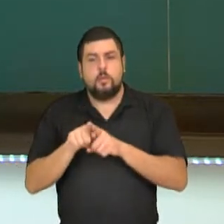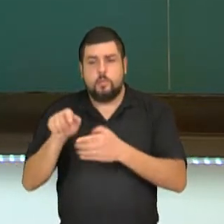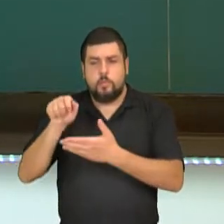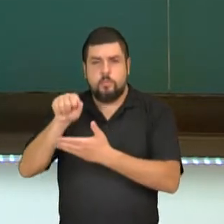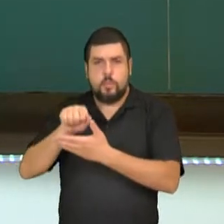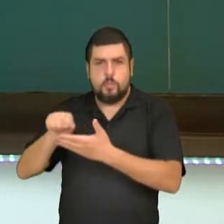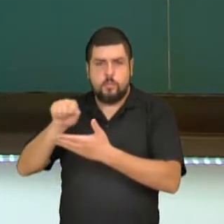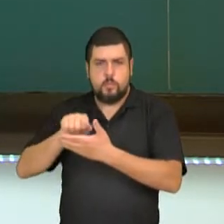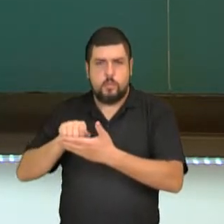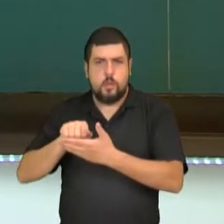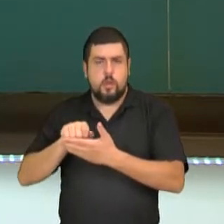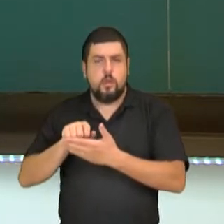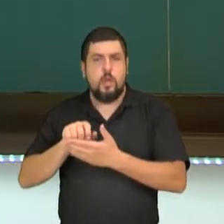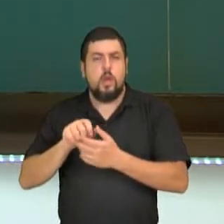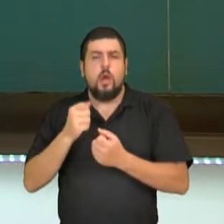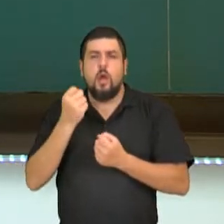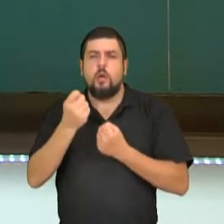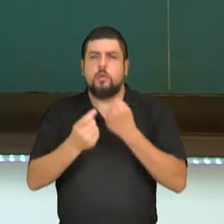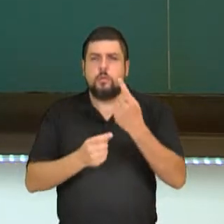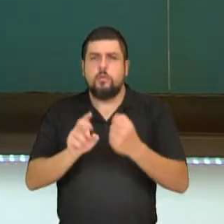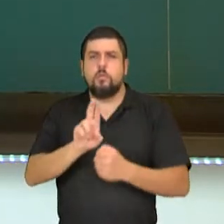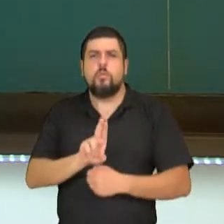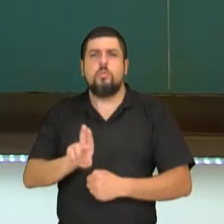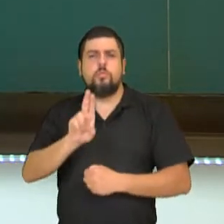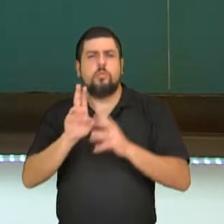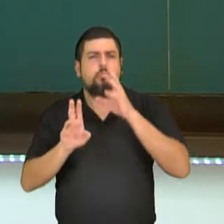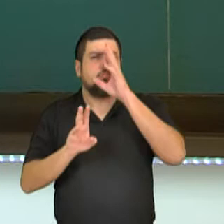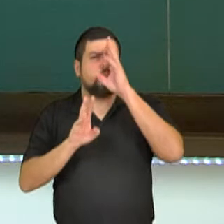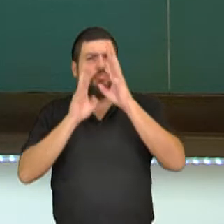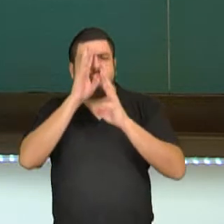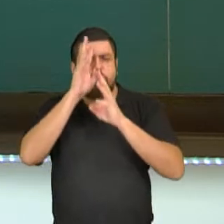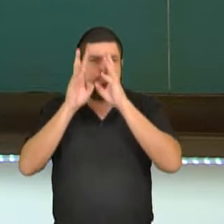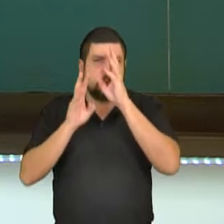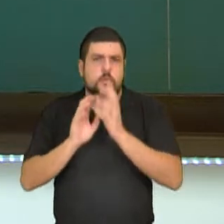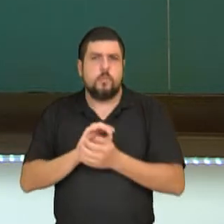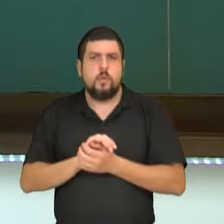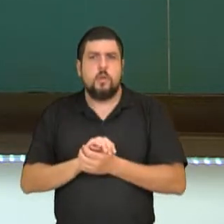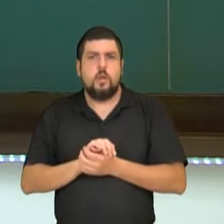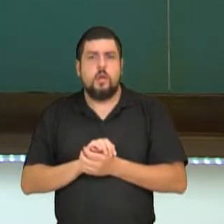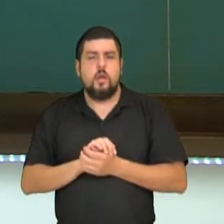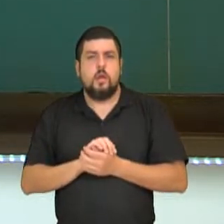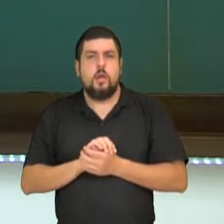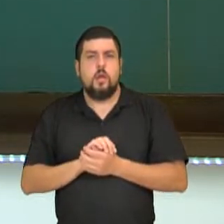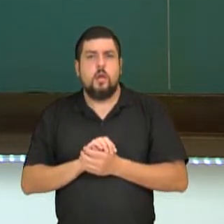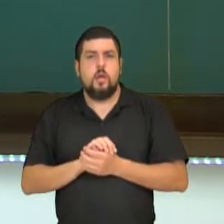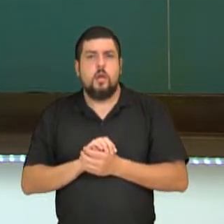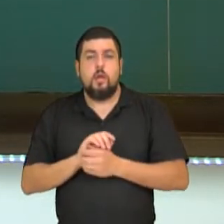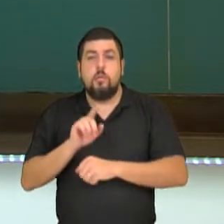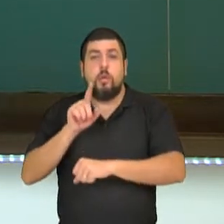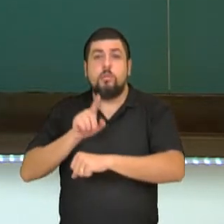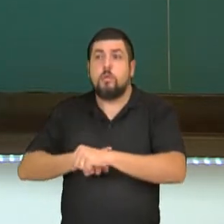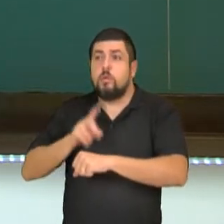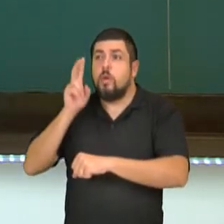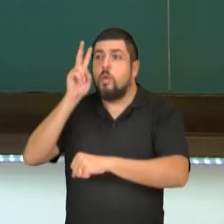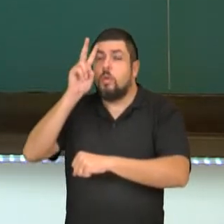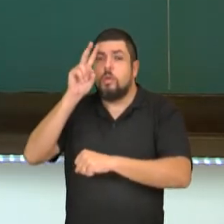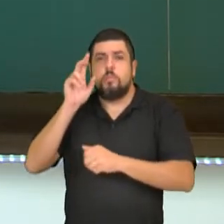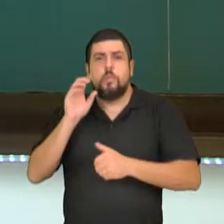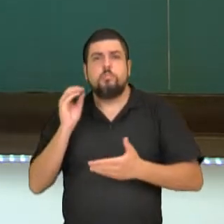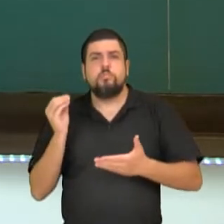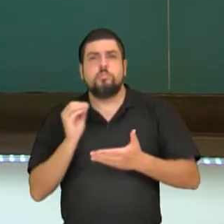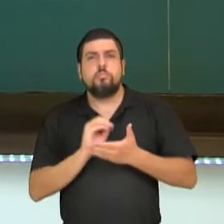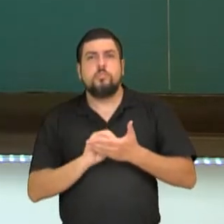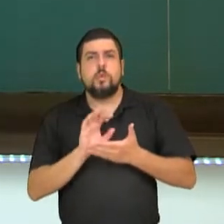forma indistinta muitas vezes, né? Não sabemos discernir ao certo e daí aquilo que vem no momento à cabeça,